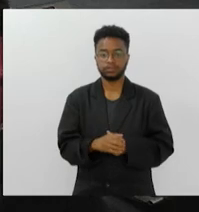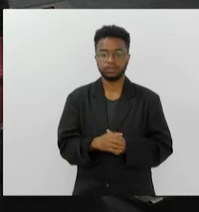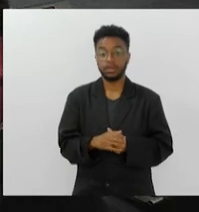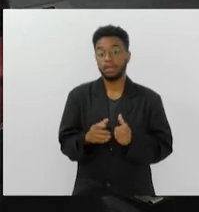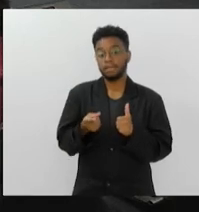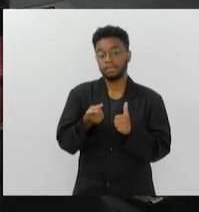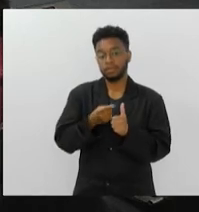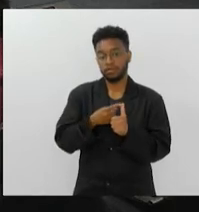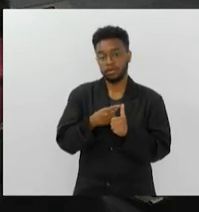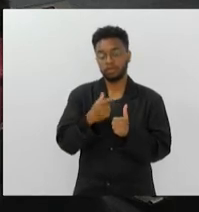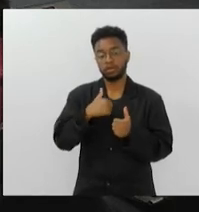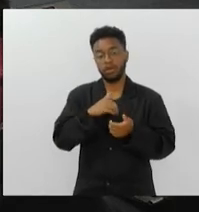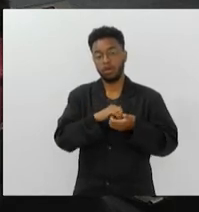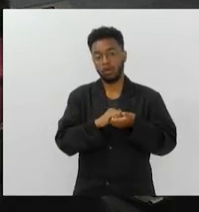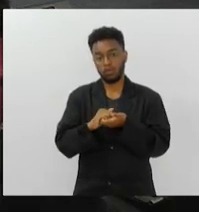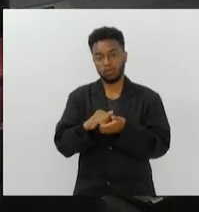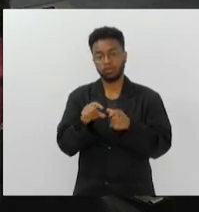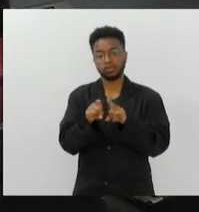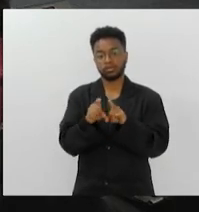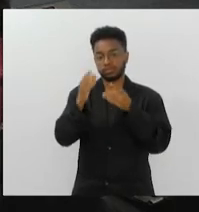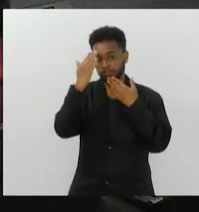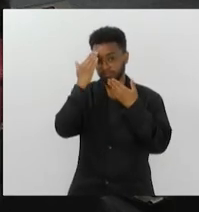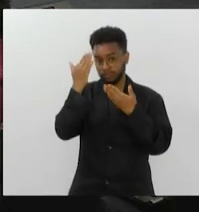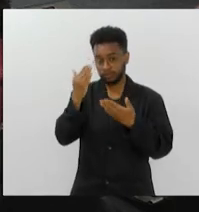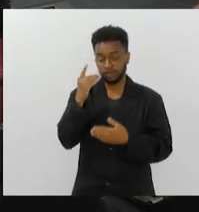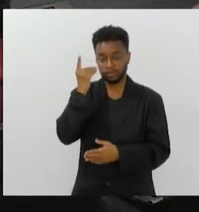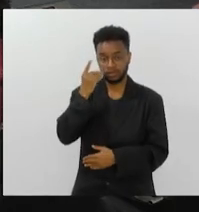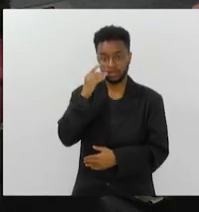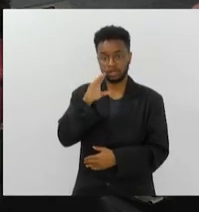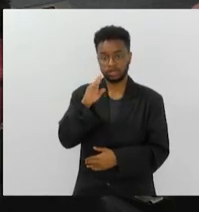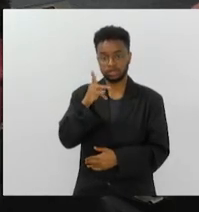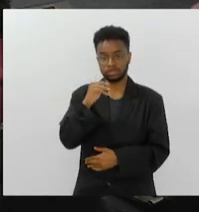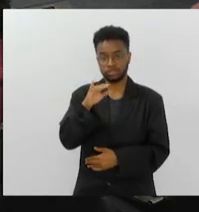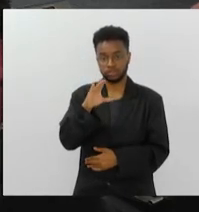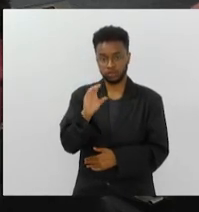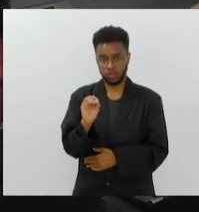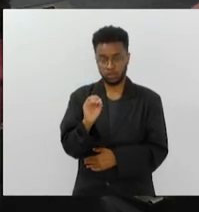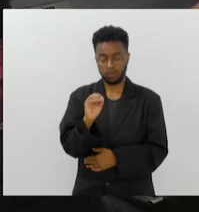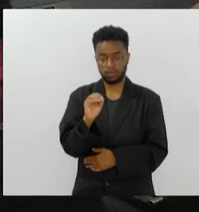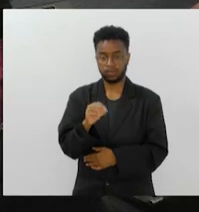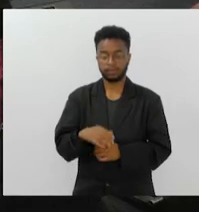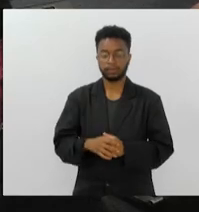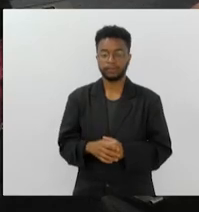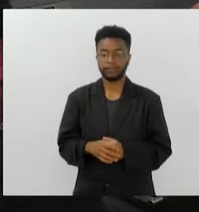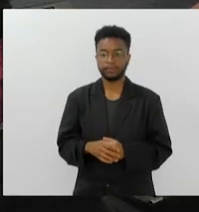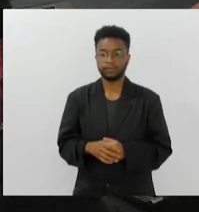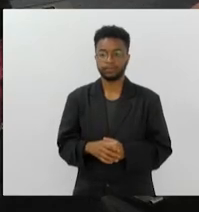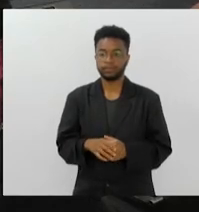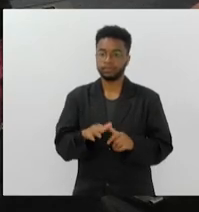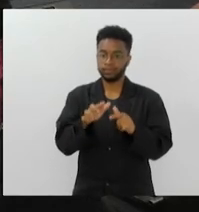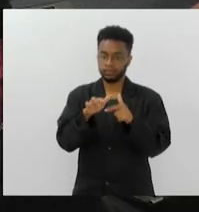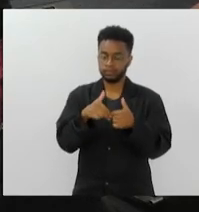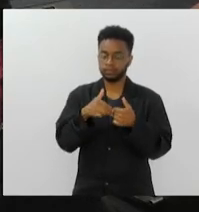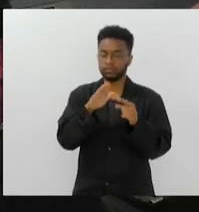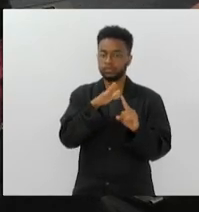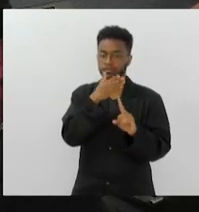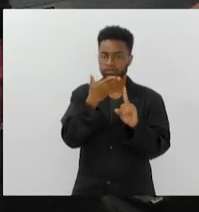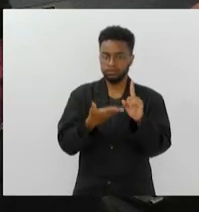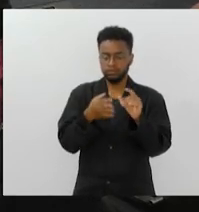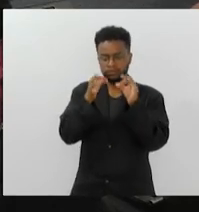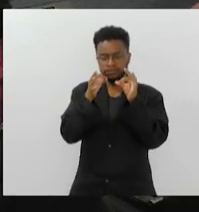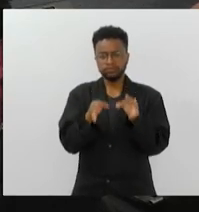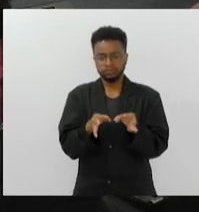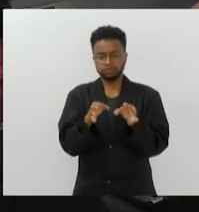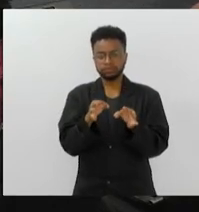Primeiro, cumprimentar e agradecer ao excelentíssimo senhor deputado Chico Machado por essa homenagem mais do que justa,